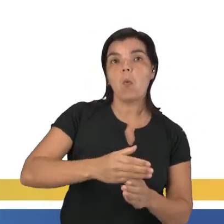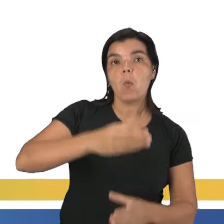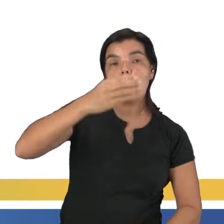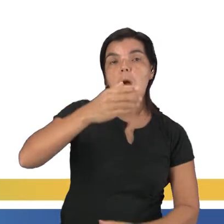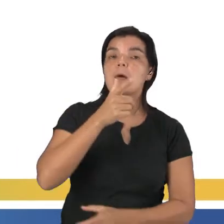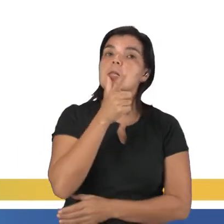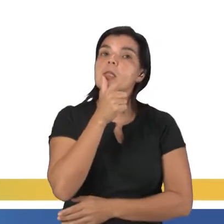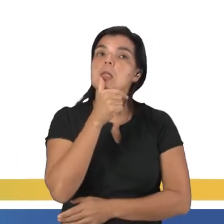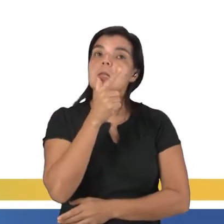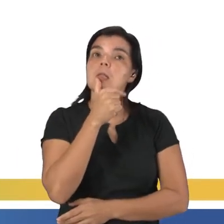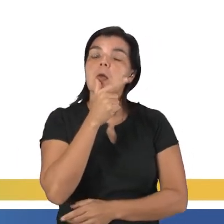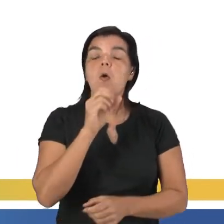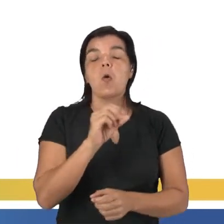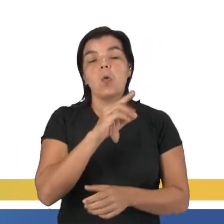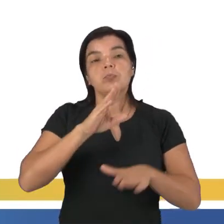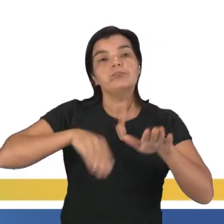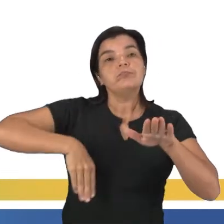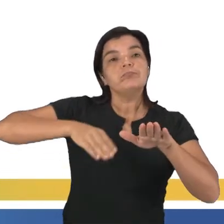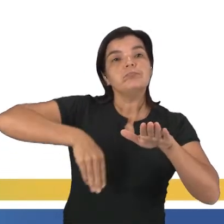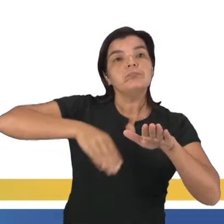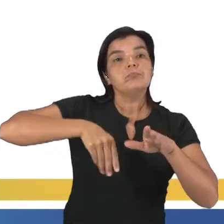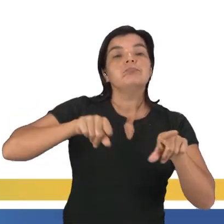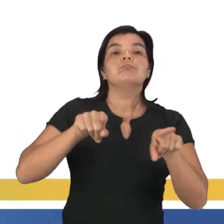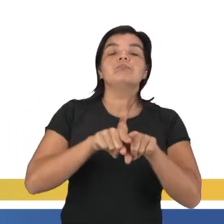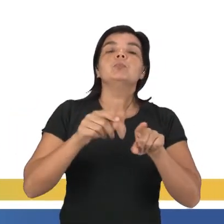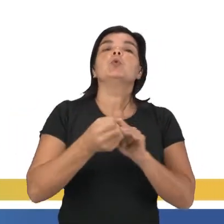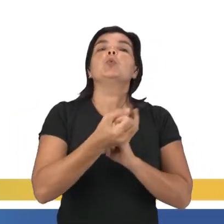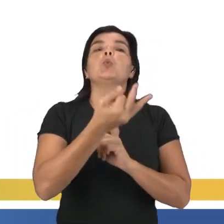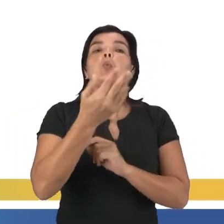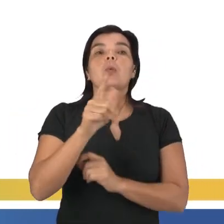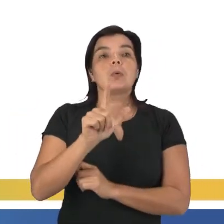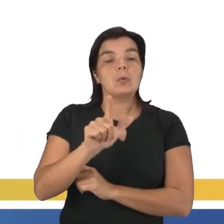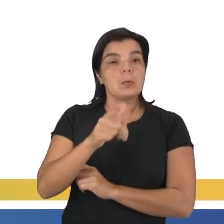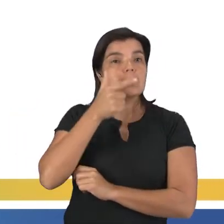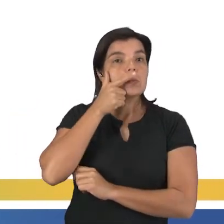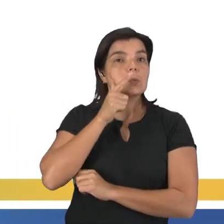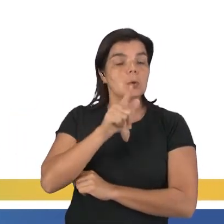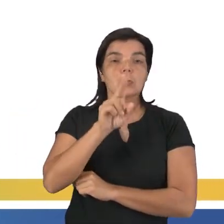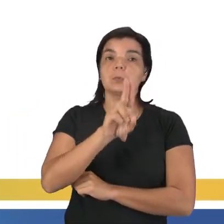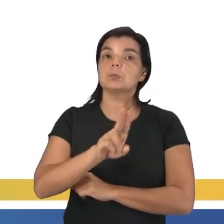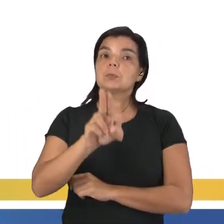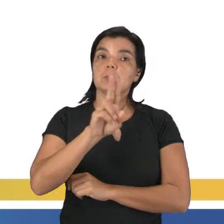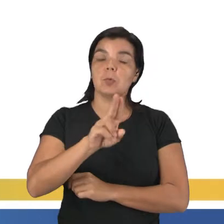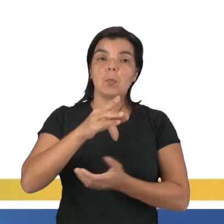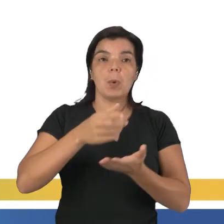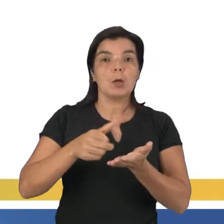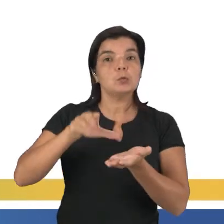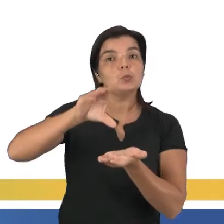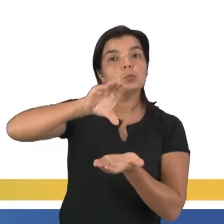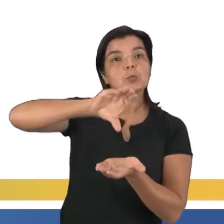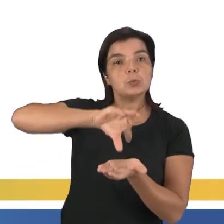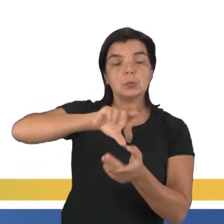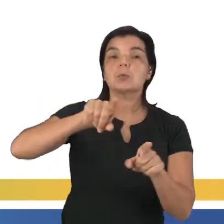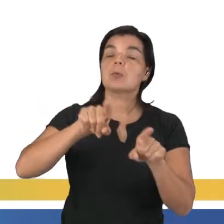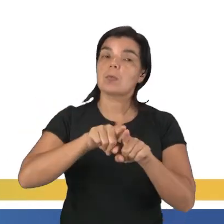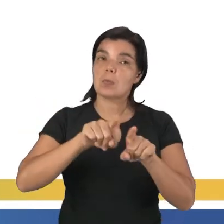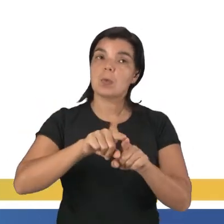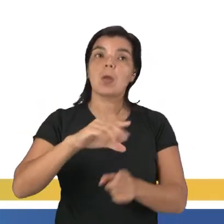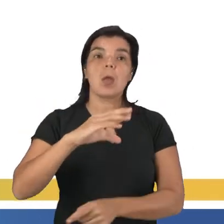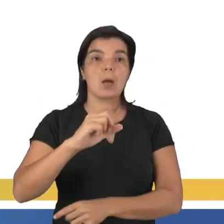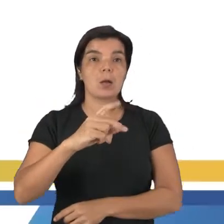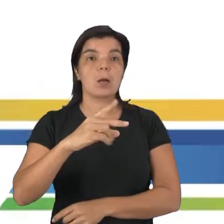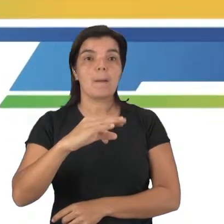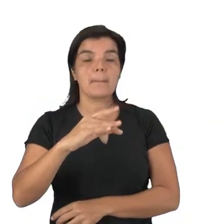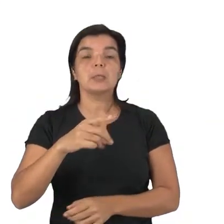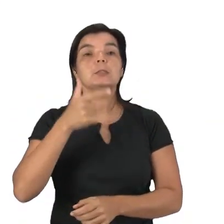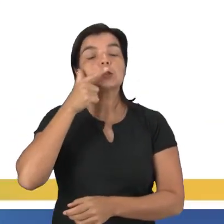d'água, ou, né, na piscina, né, quantos litros a gente vai conseguir utilizar para encher ela. Então, é a nossa capacidade que nós